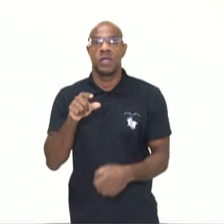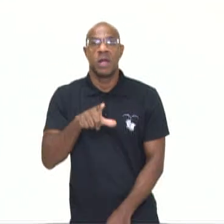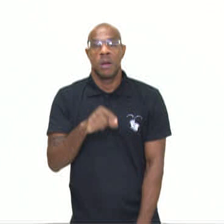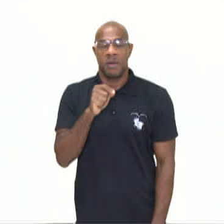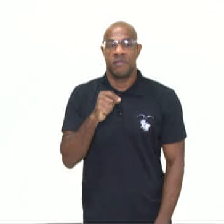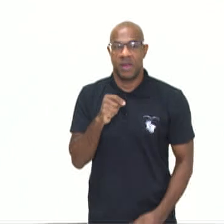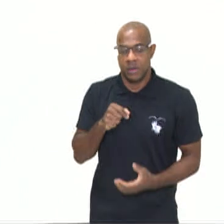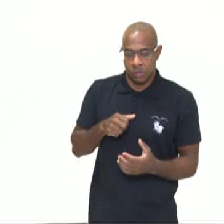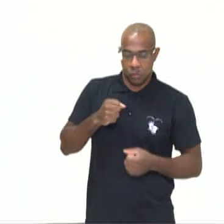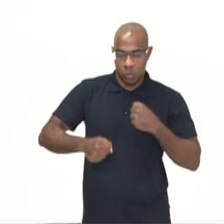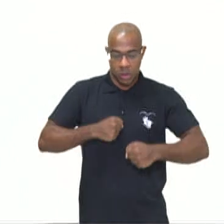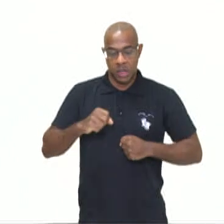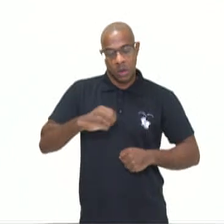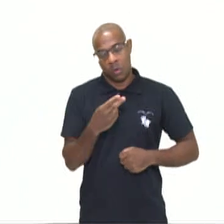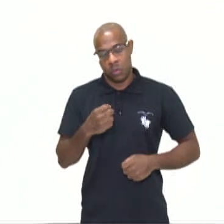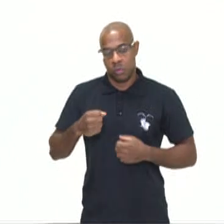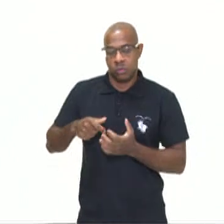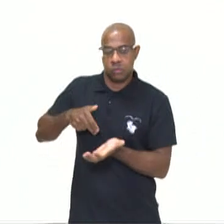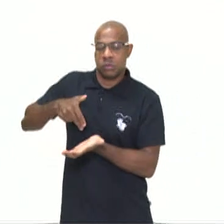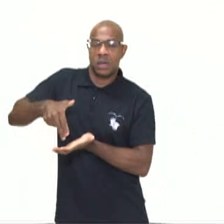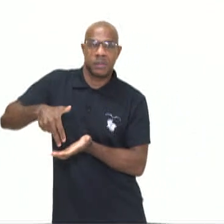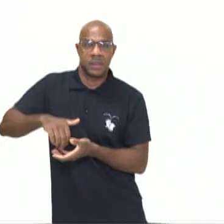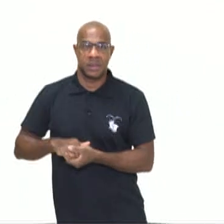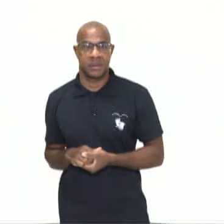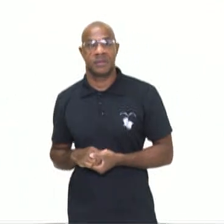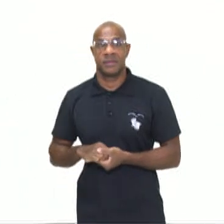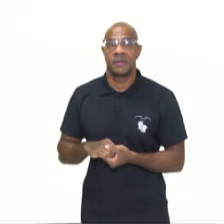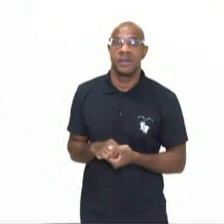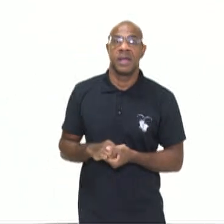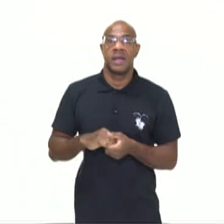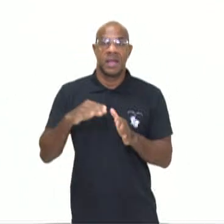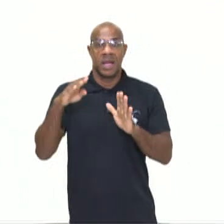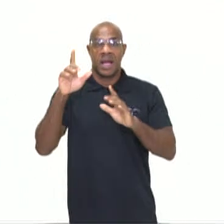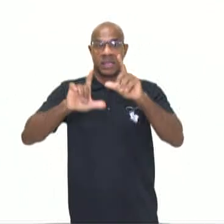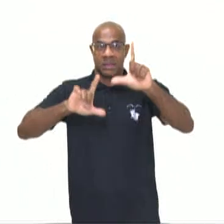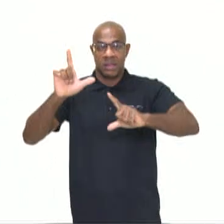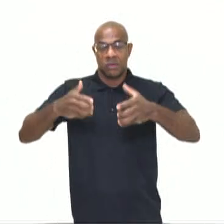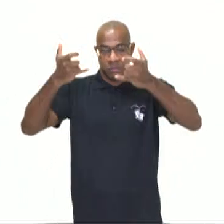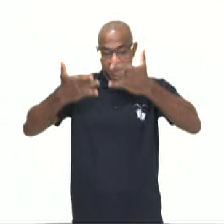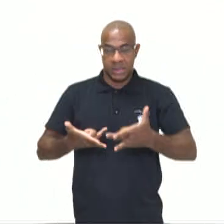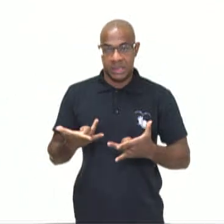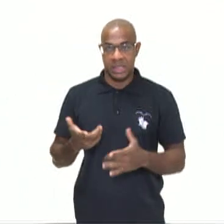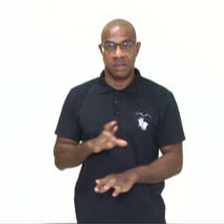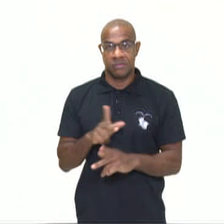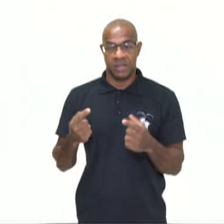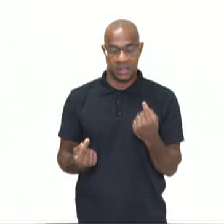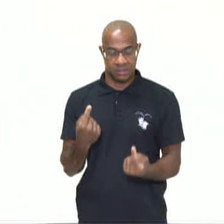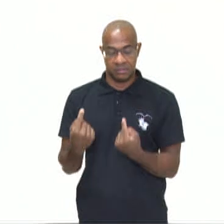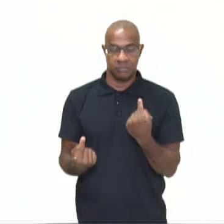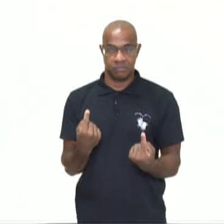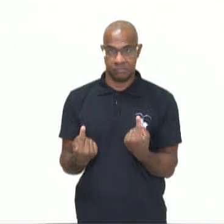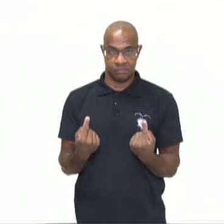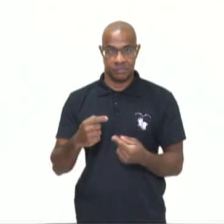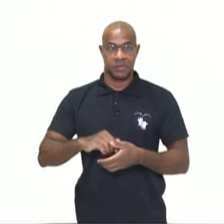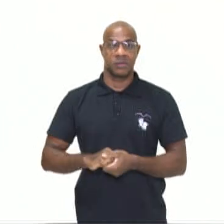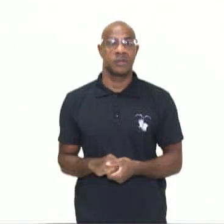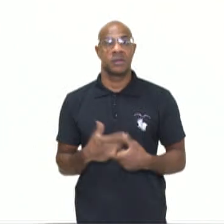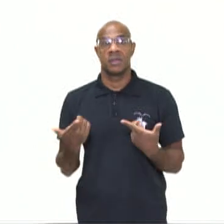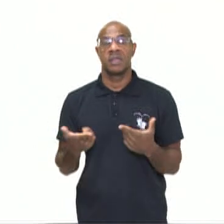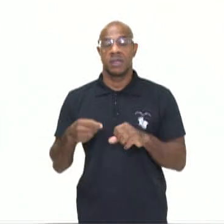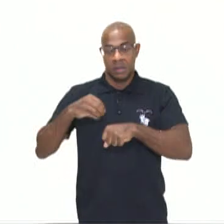prefere caminhar? O bem-estar explica os benefícios e diferenças entre essas duas modalidades e